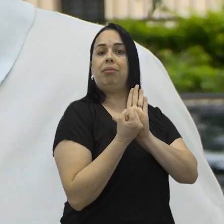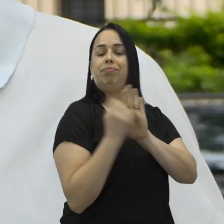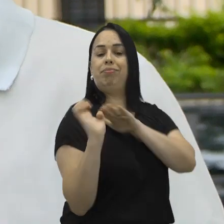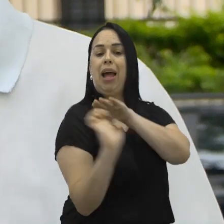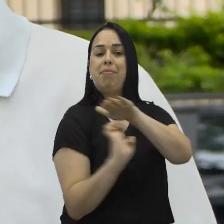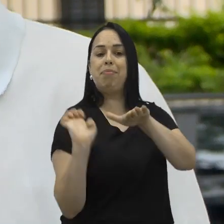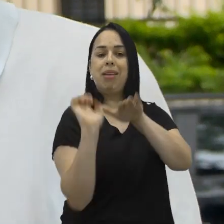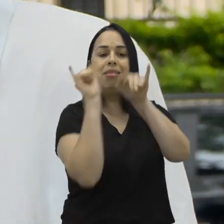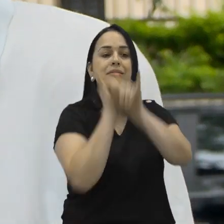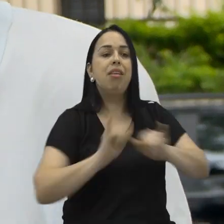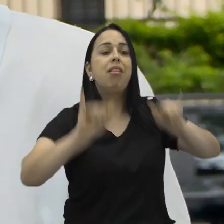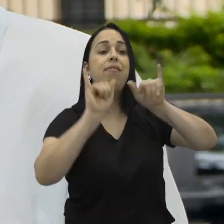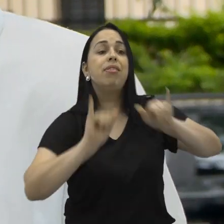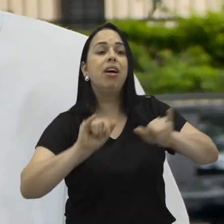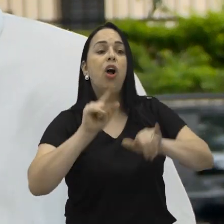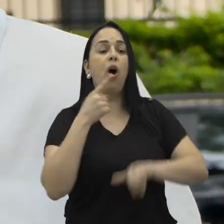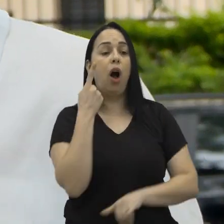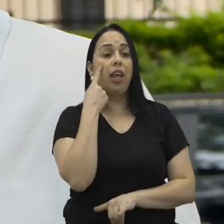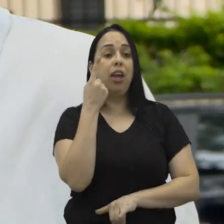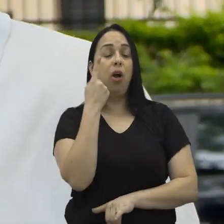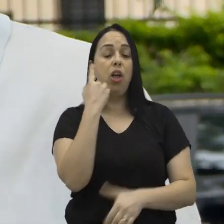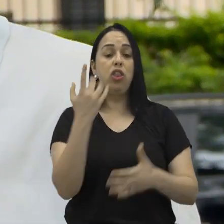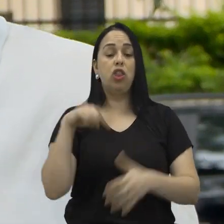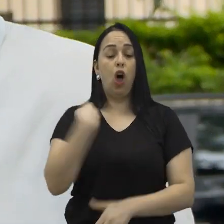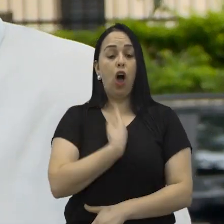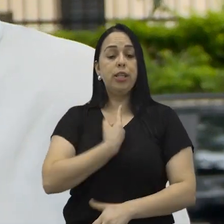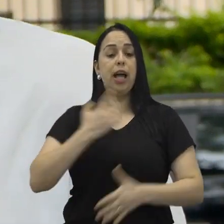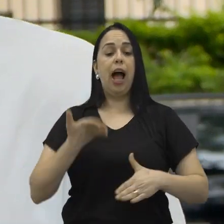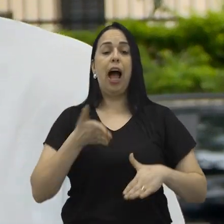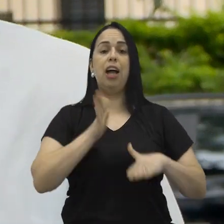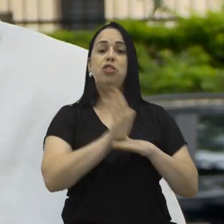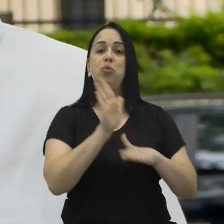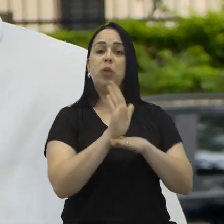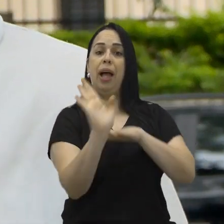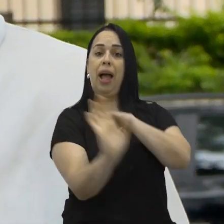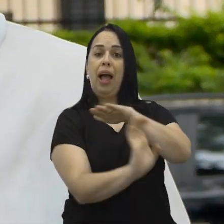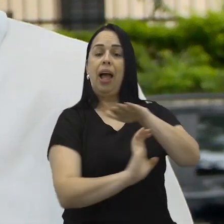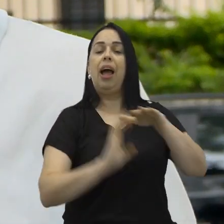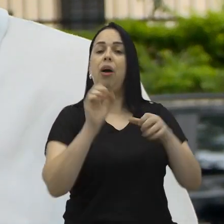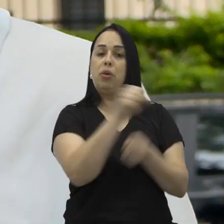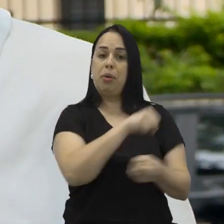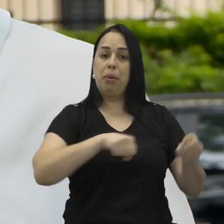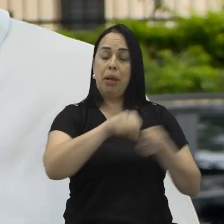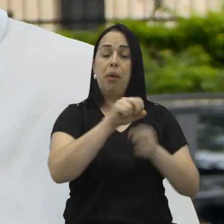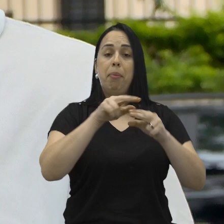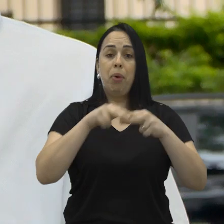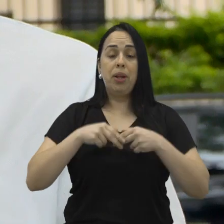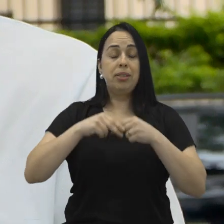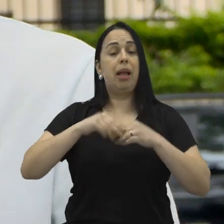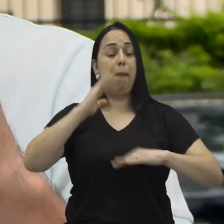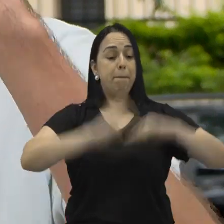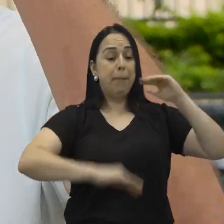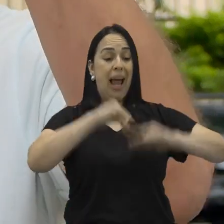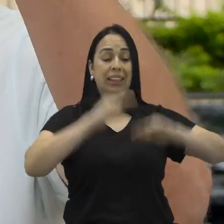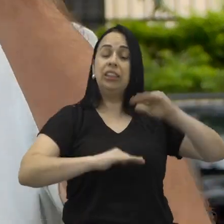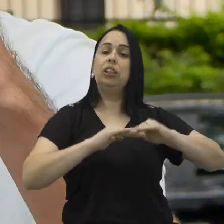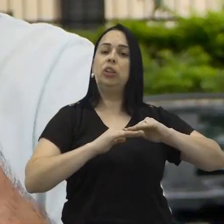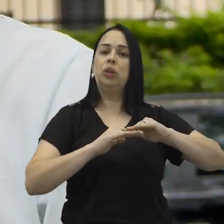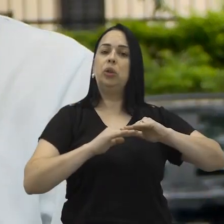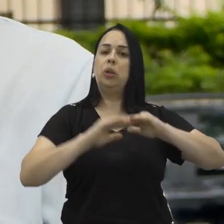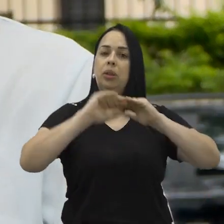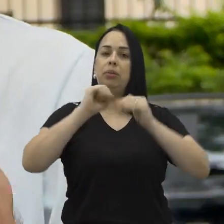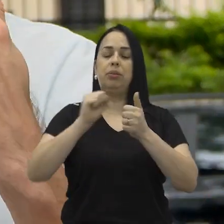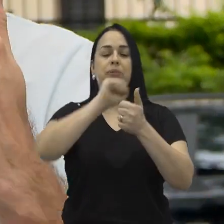eh comunicar ao mercado o seu interesse sua a relevância do tema para você então as práticas ambientais hoje estão